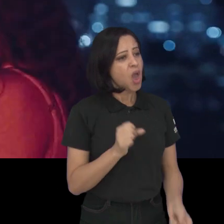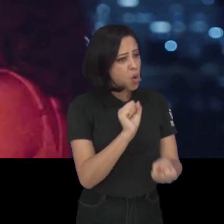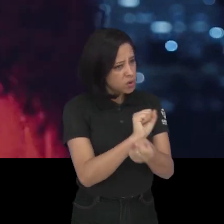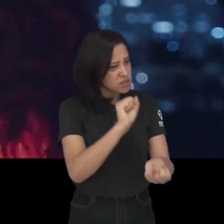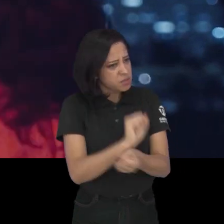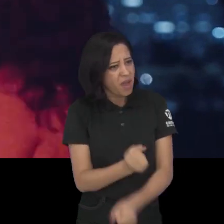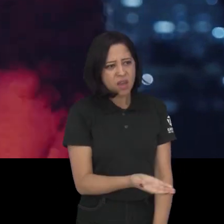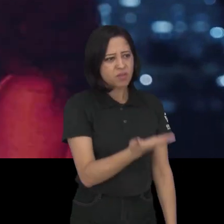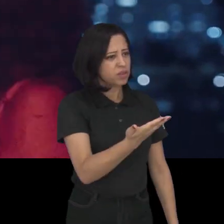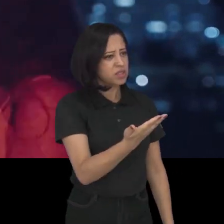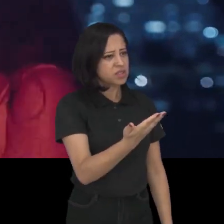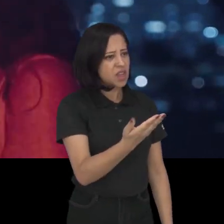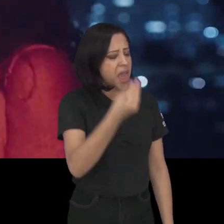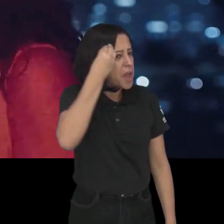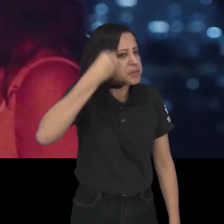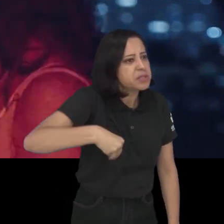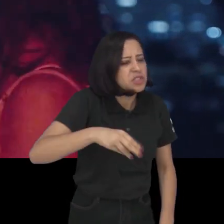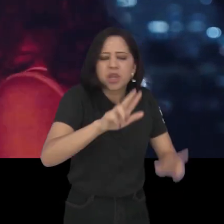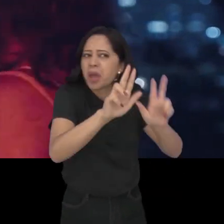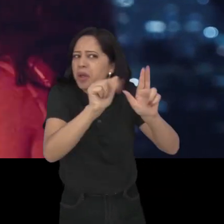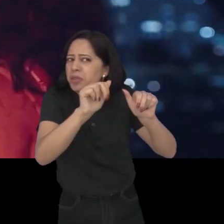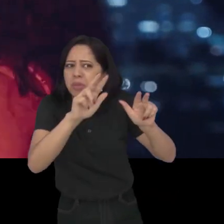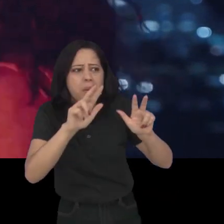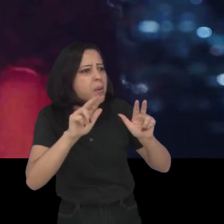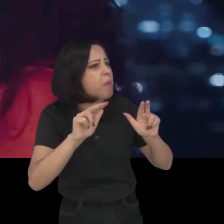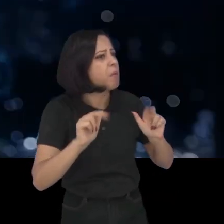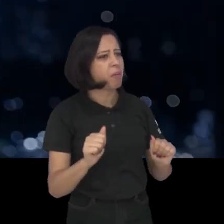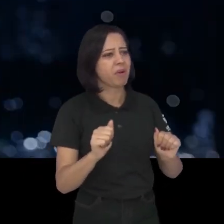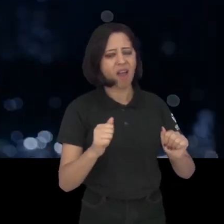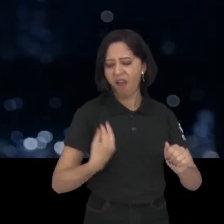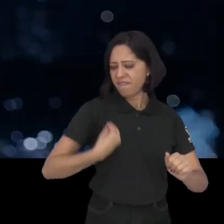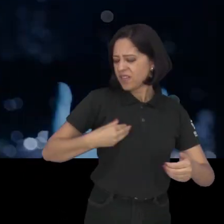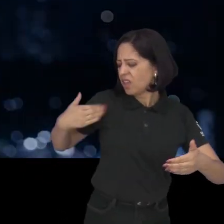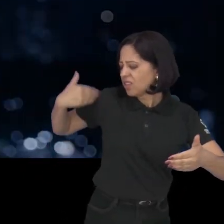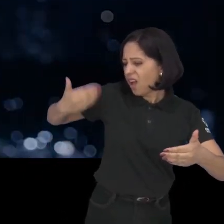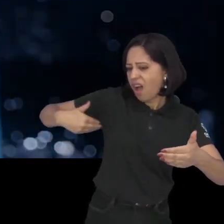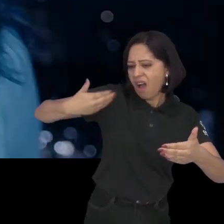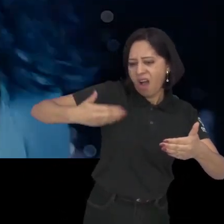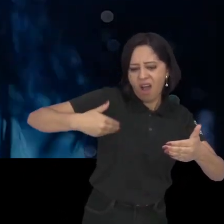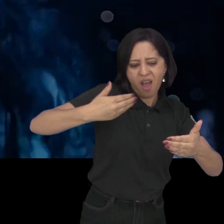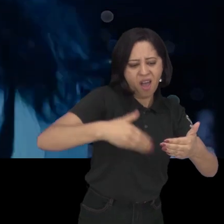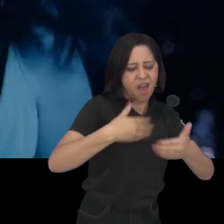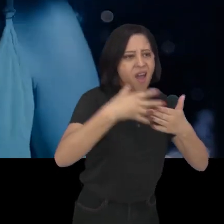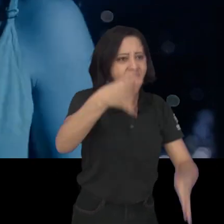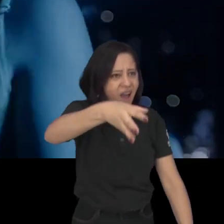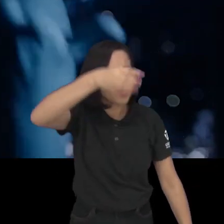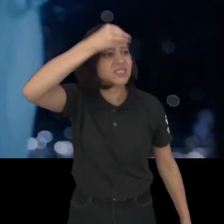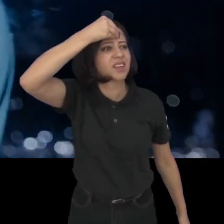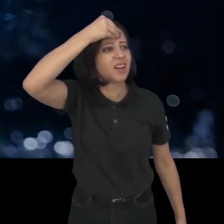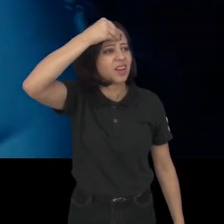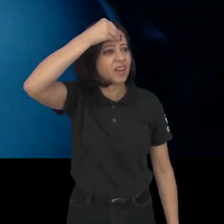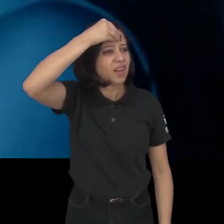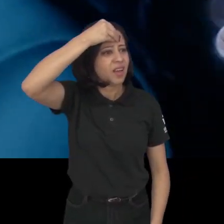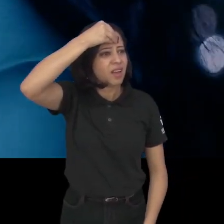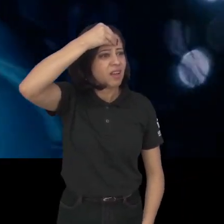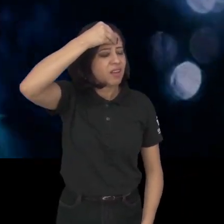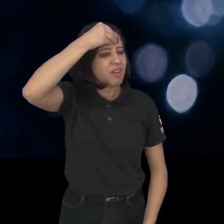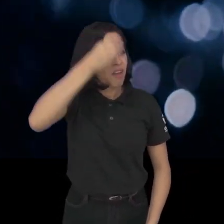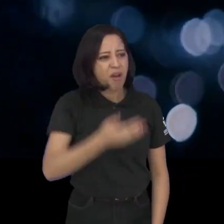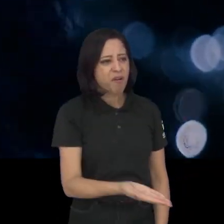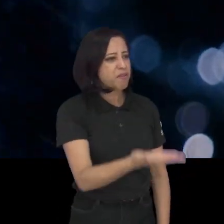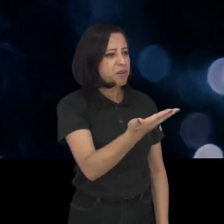aqui e nunca desisti de tudo que a gente construiu até então. Mas não diga isso pra